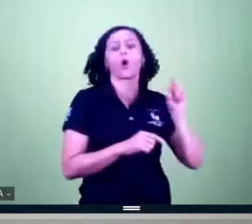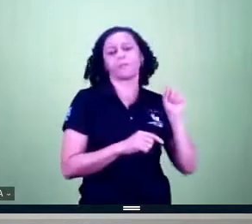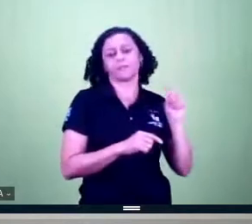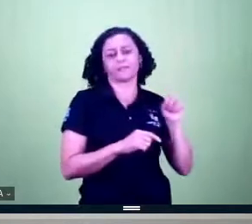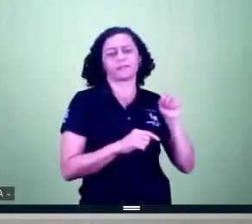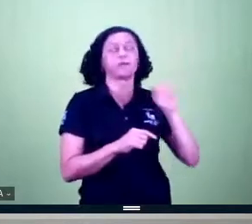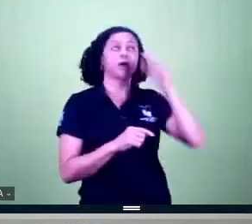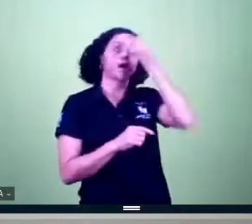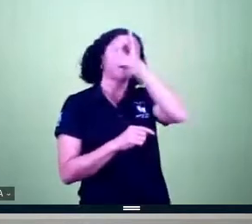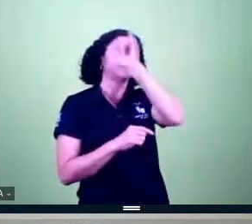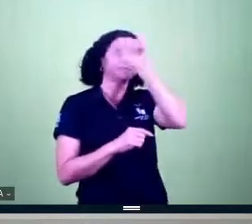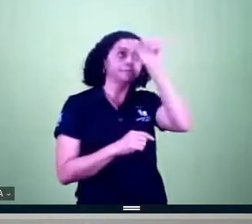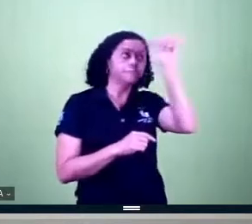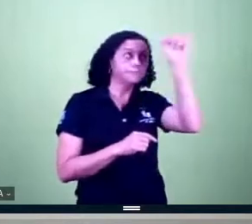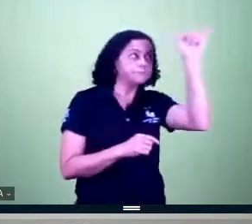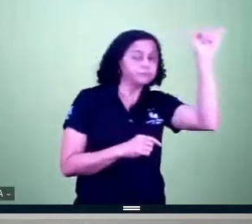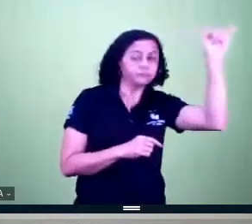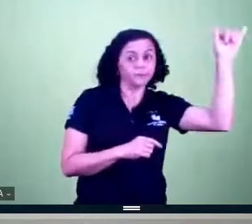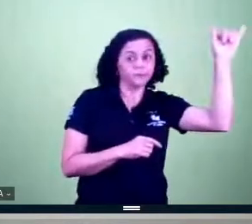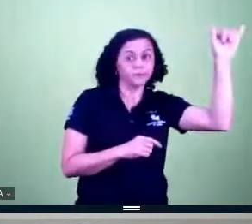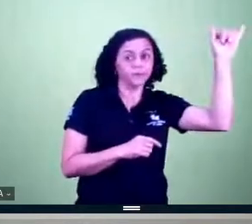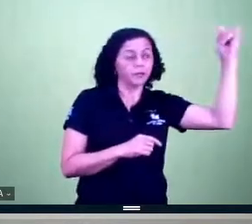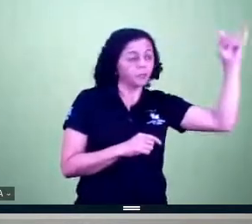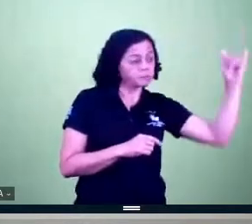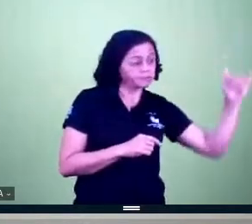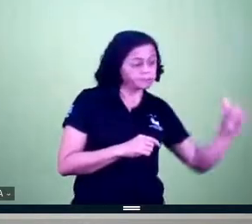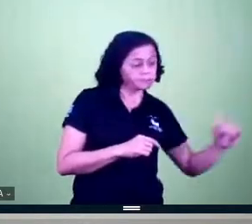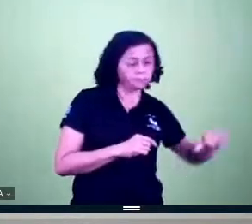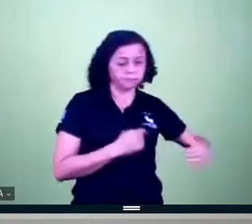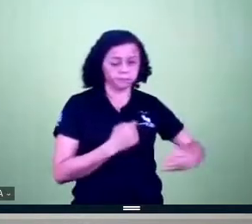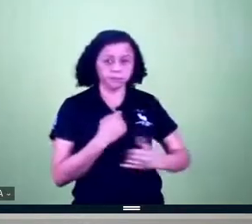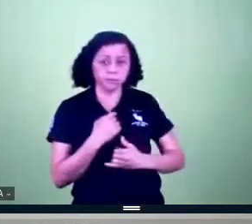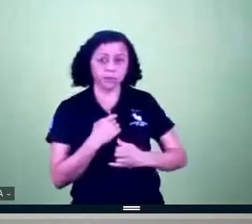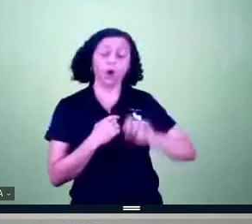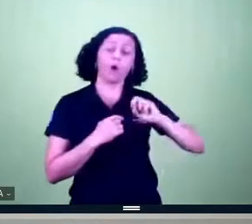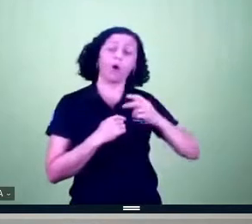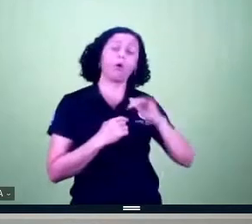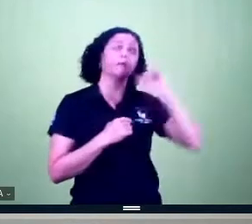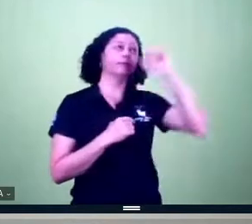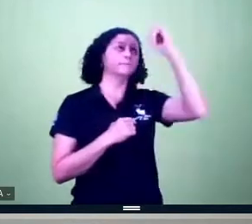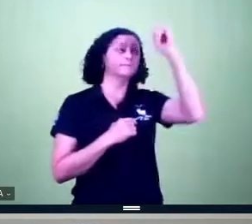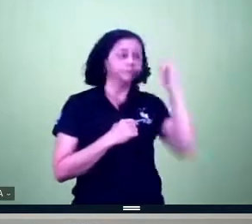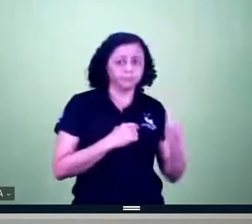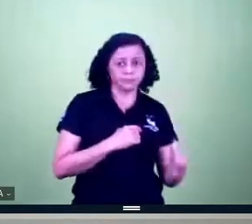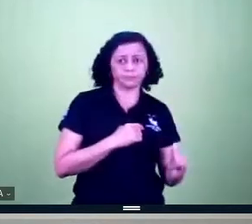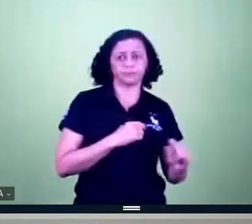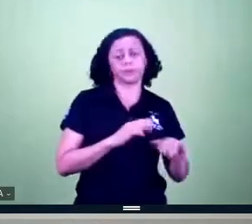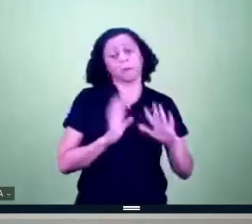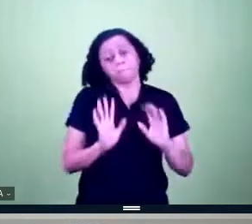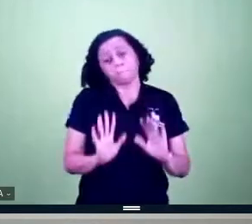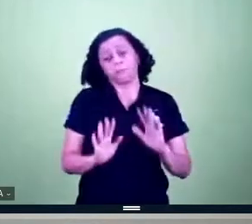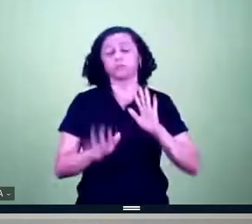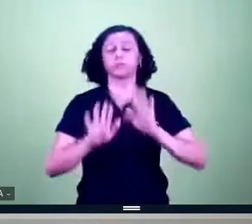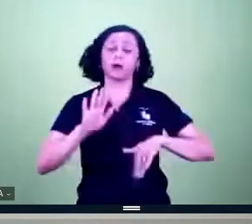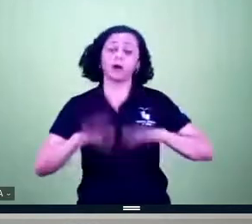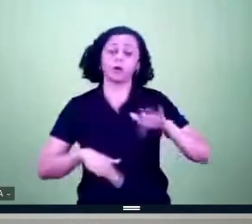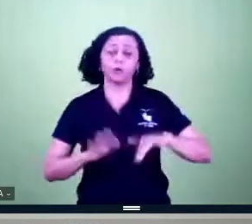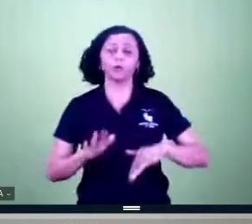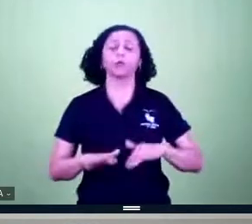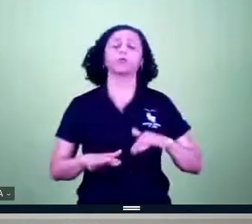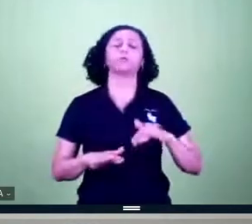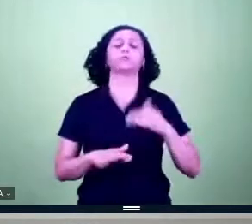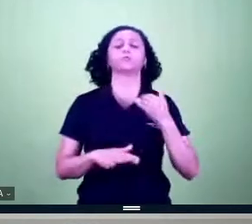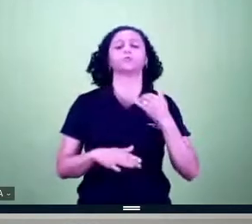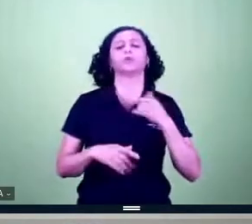fictício que eu estou colocando e o outro descendo aqui. Na verdade, ele vai acabar se distribuindo entre os dois. De acordo com a resistência de cada um, a corrente ela